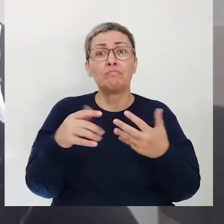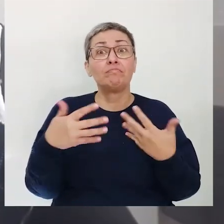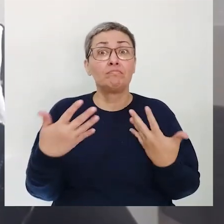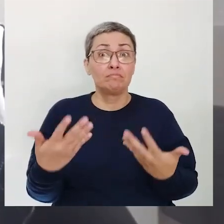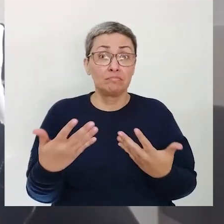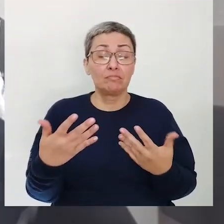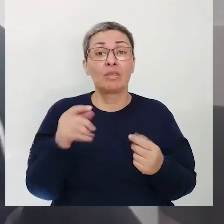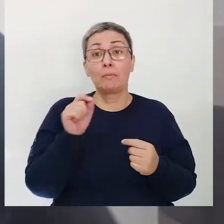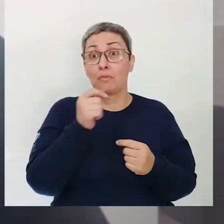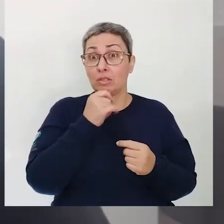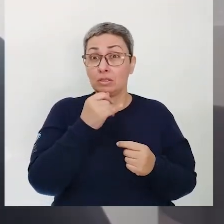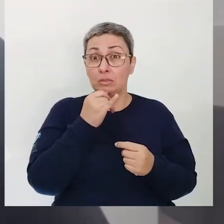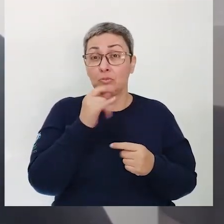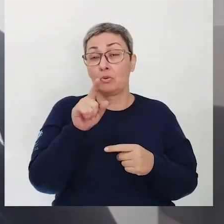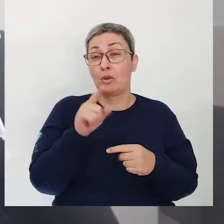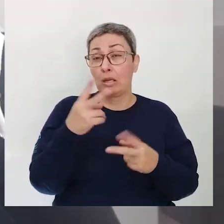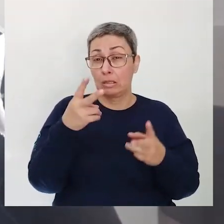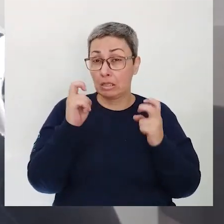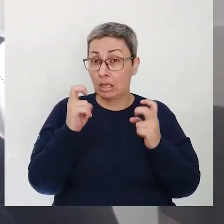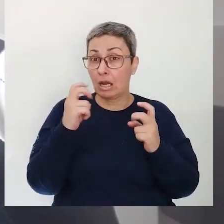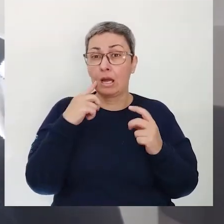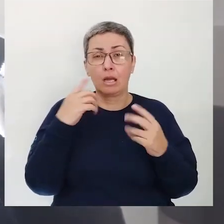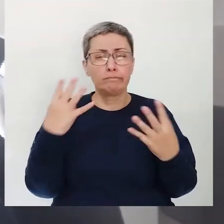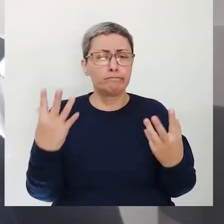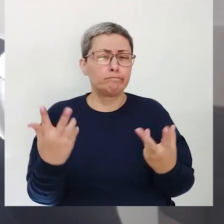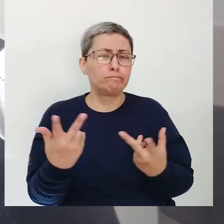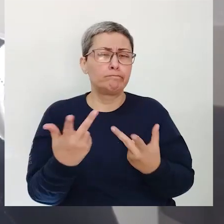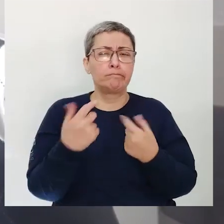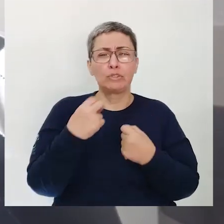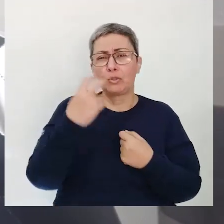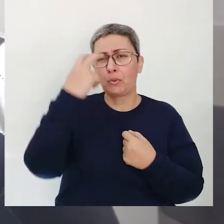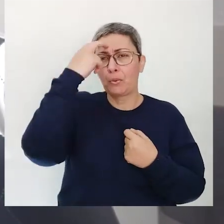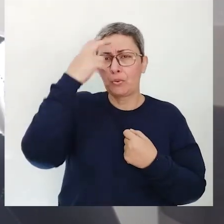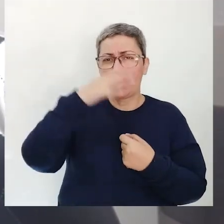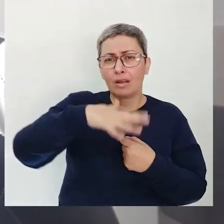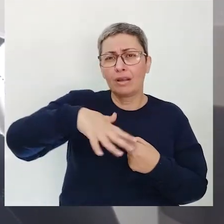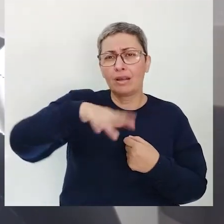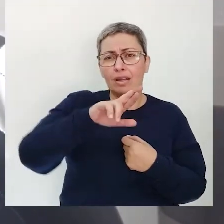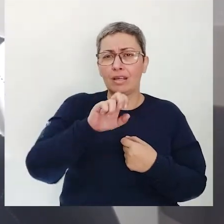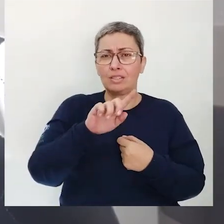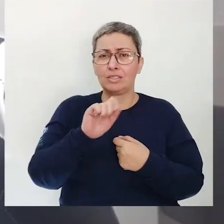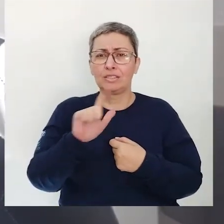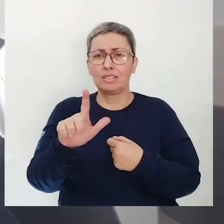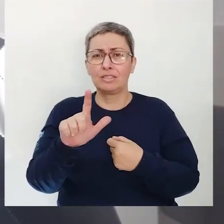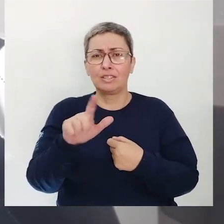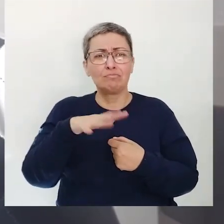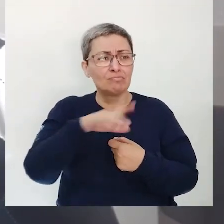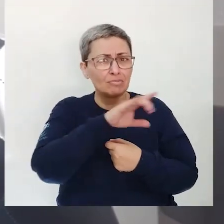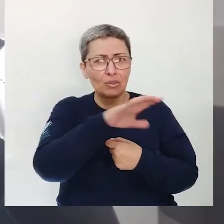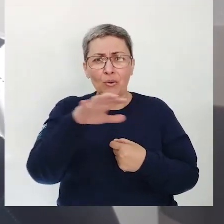é, vocês perceberam como é rica essa cultura regional de cada